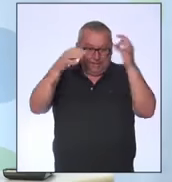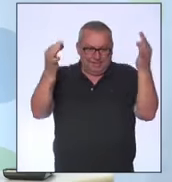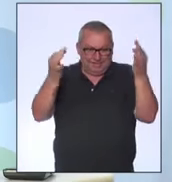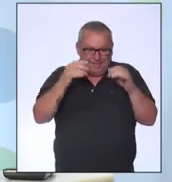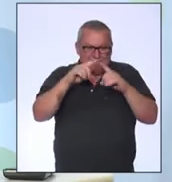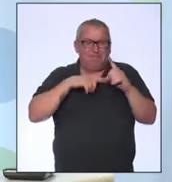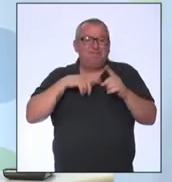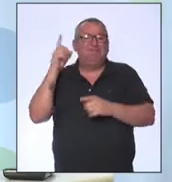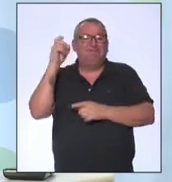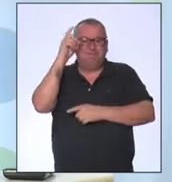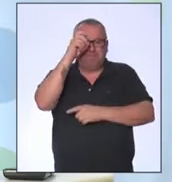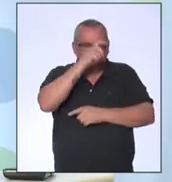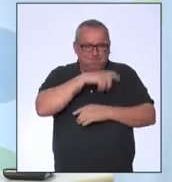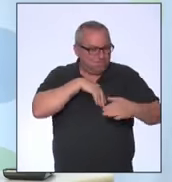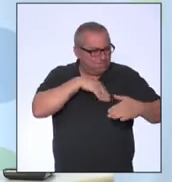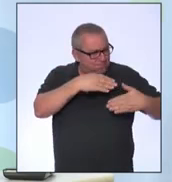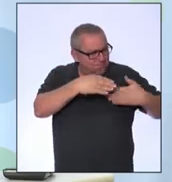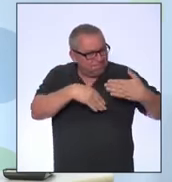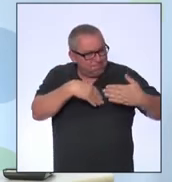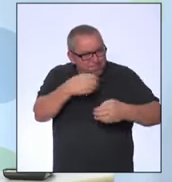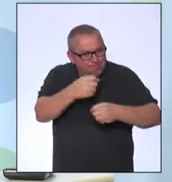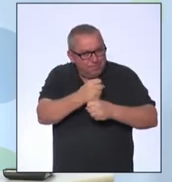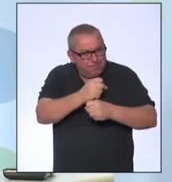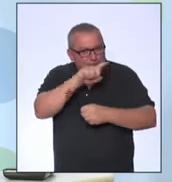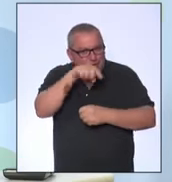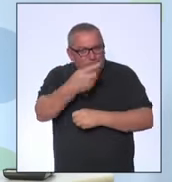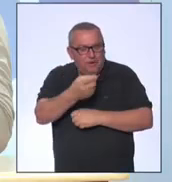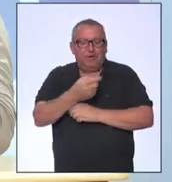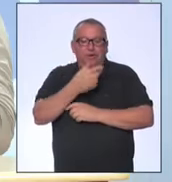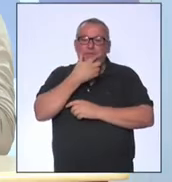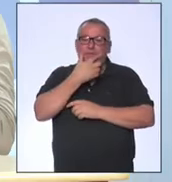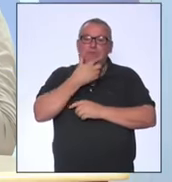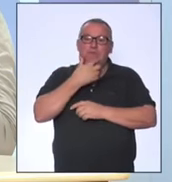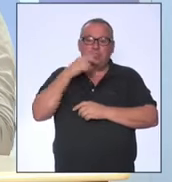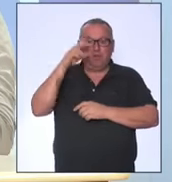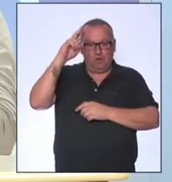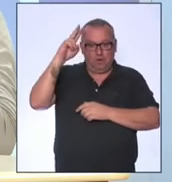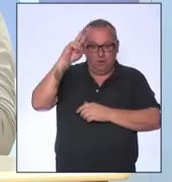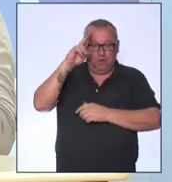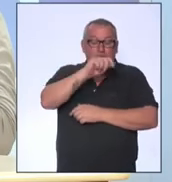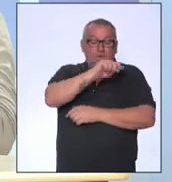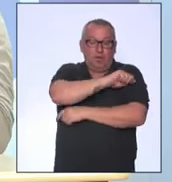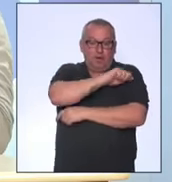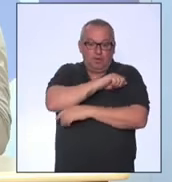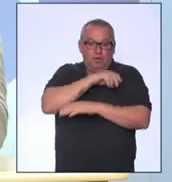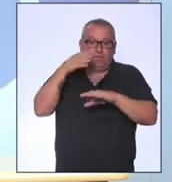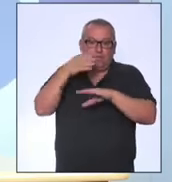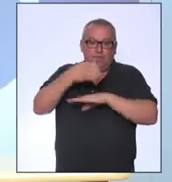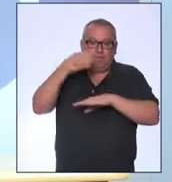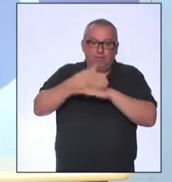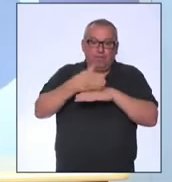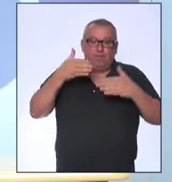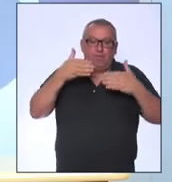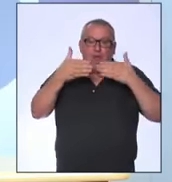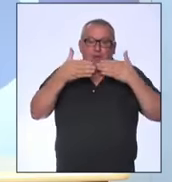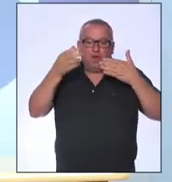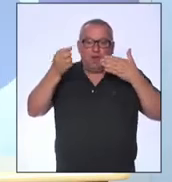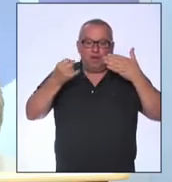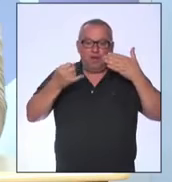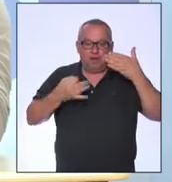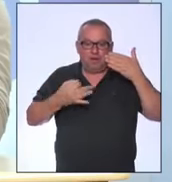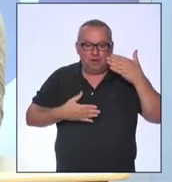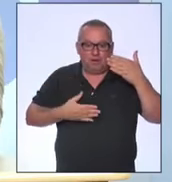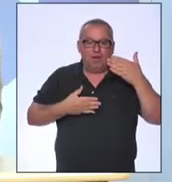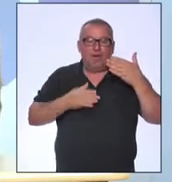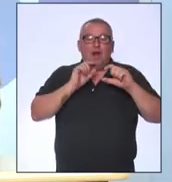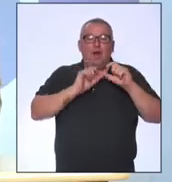você terá dificuldade no percurso dos anos seguintes. Só lembrando, para que os alunos participem do nosso chat, o único meio de você participar do